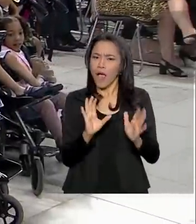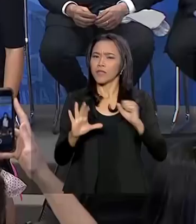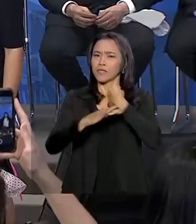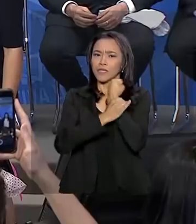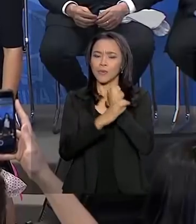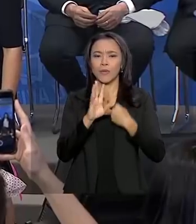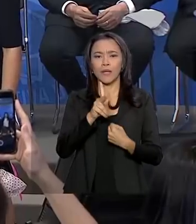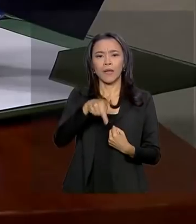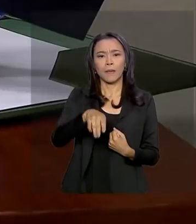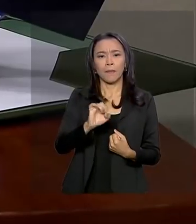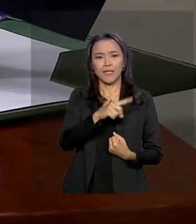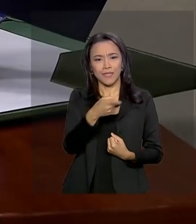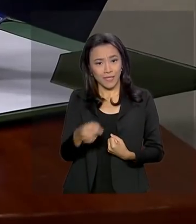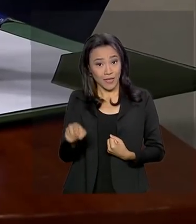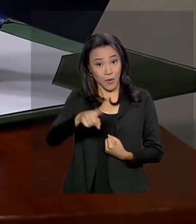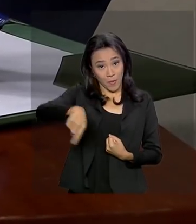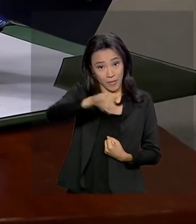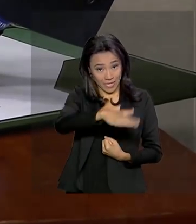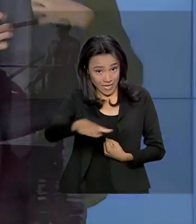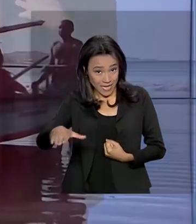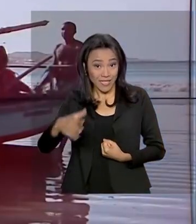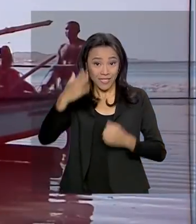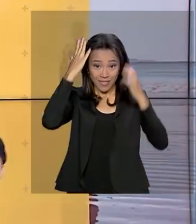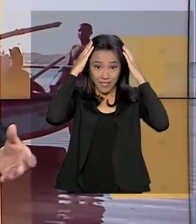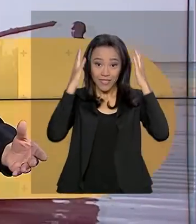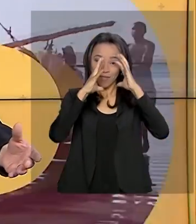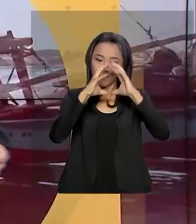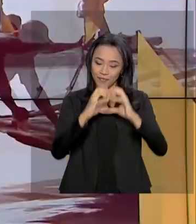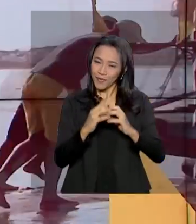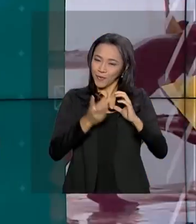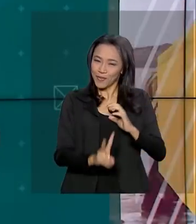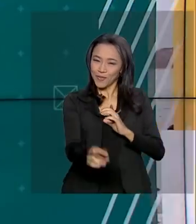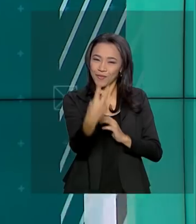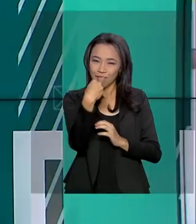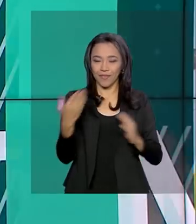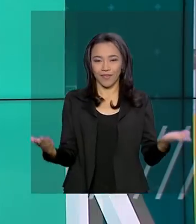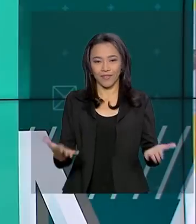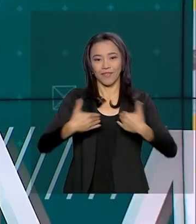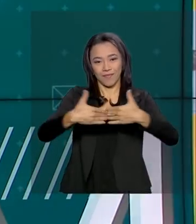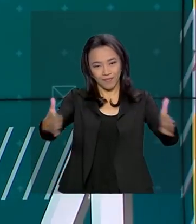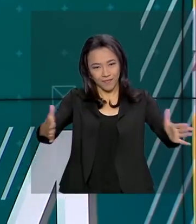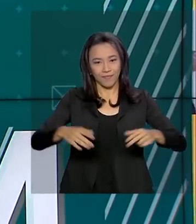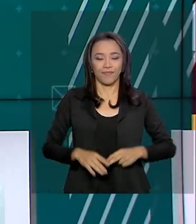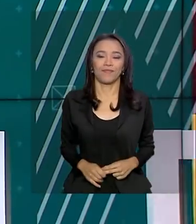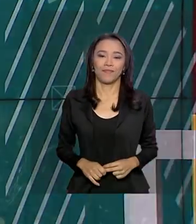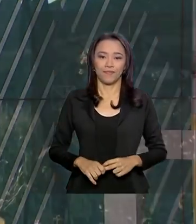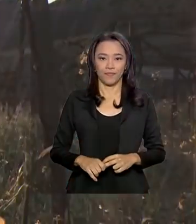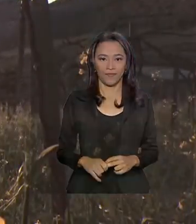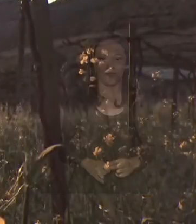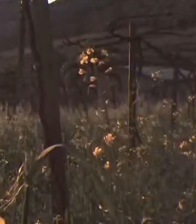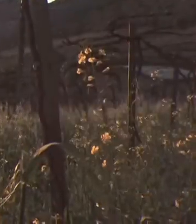para crianças com microcefalia. Fique com a gente, o Brasil em dia já está no ar.